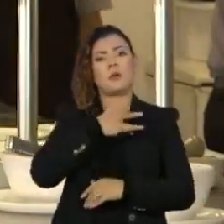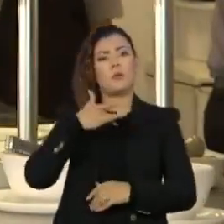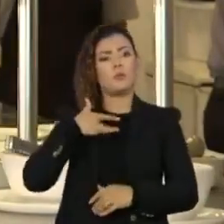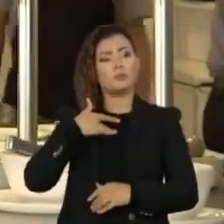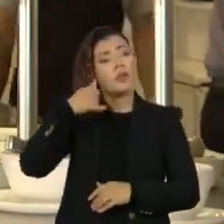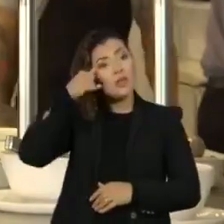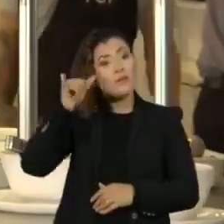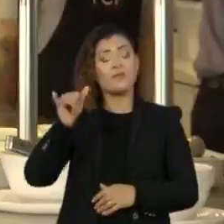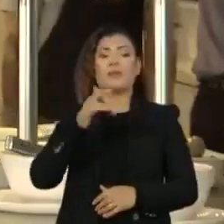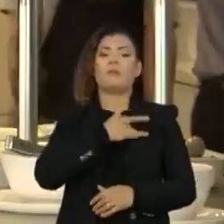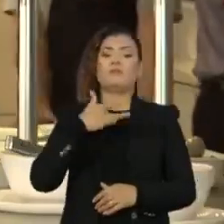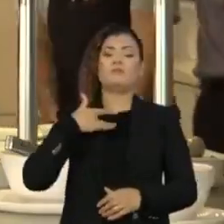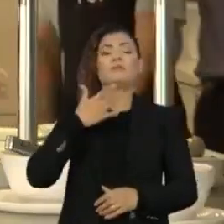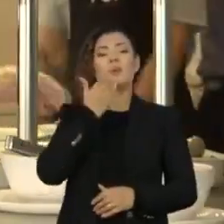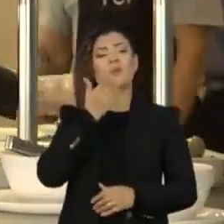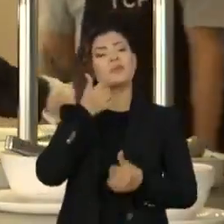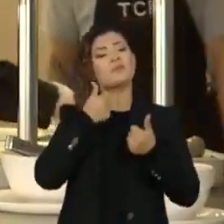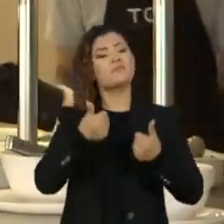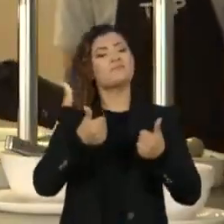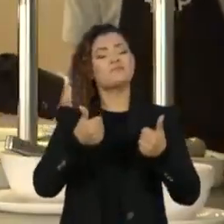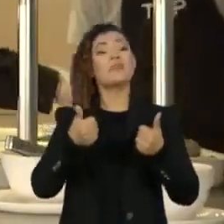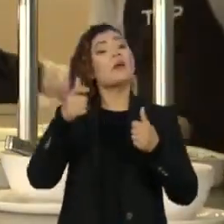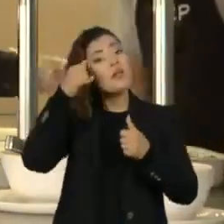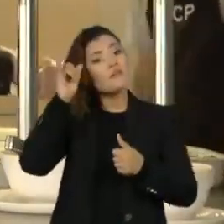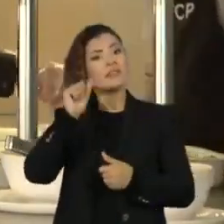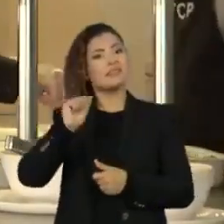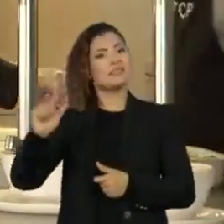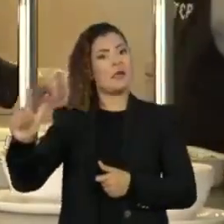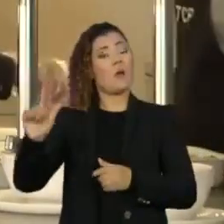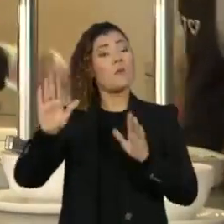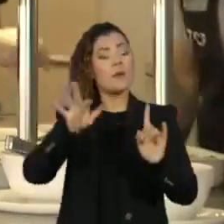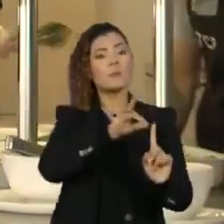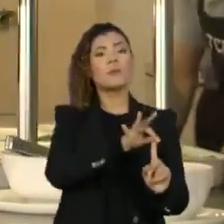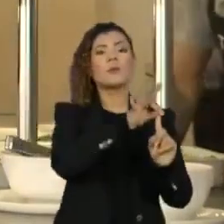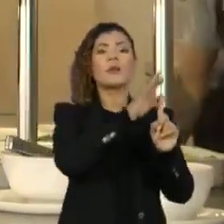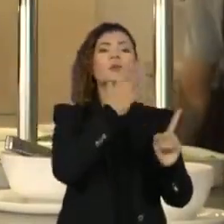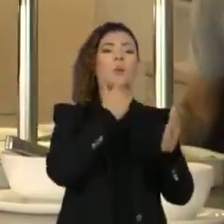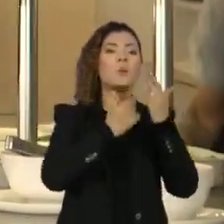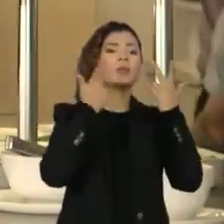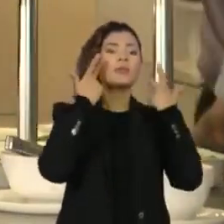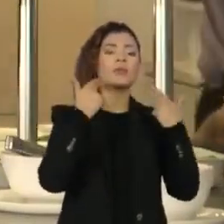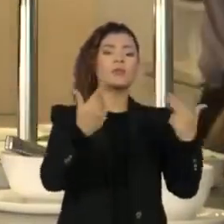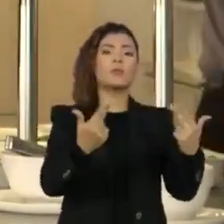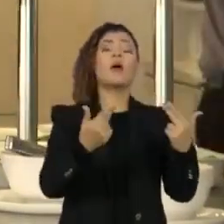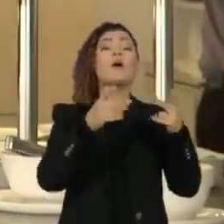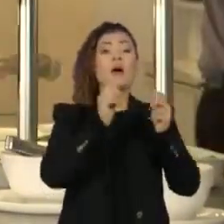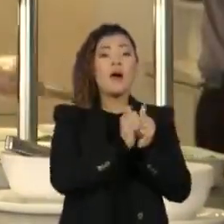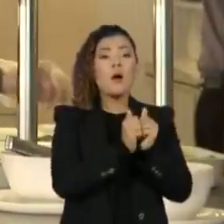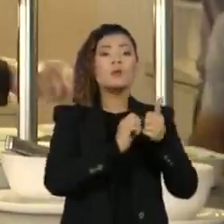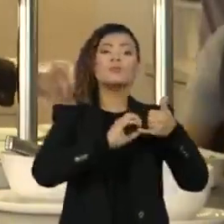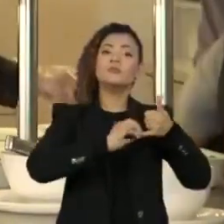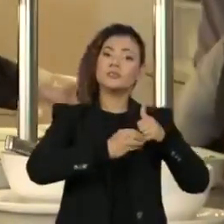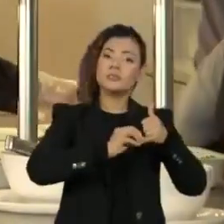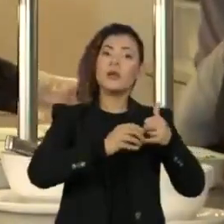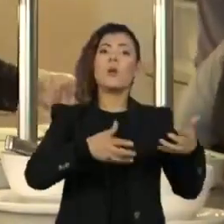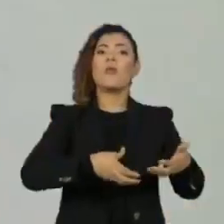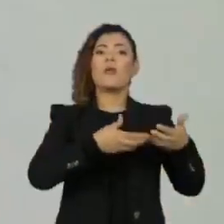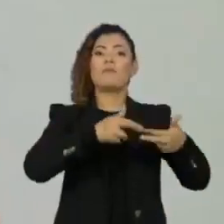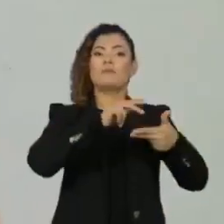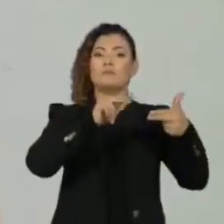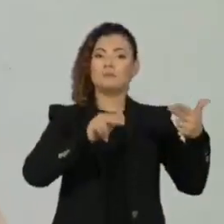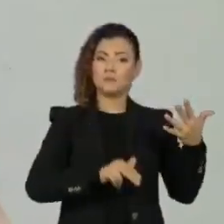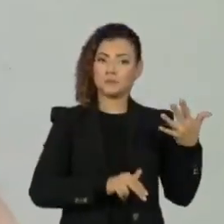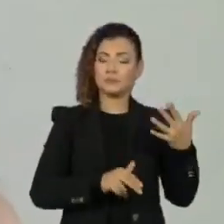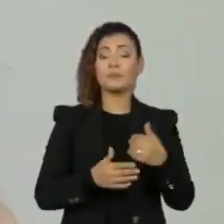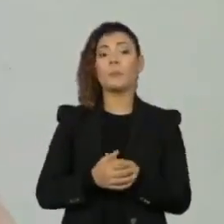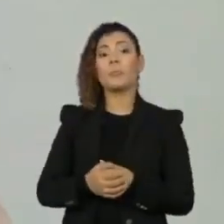uma alimentação saudável. Mas o primeiro passo é dar preferência para alimentos naturais, como arroz, feijão, também legumes. Aí